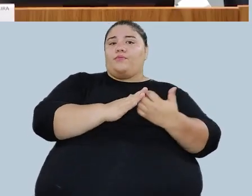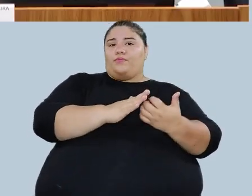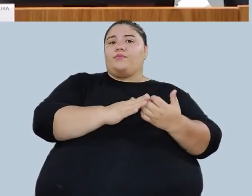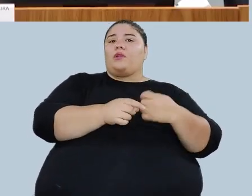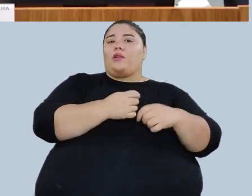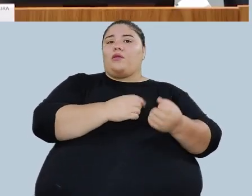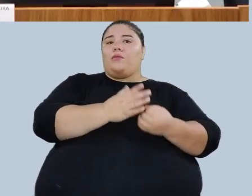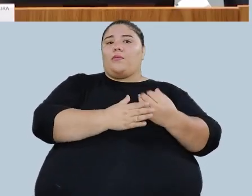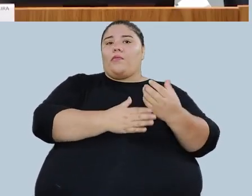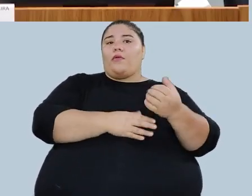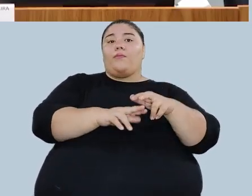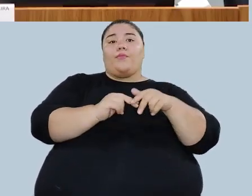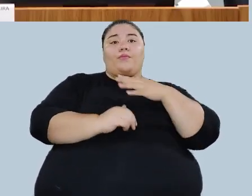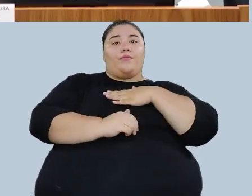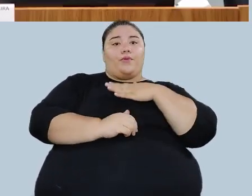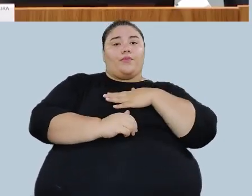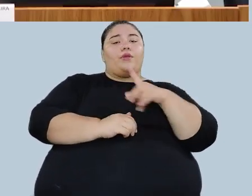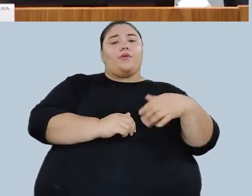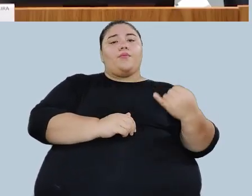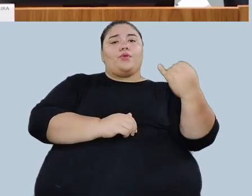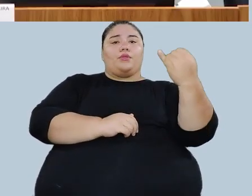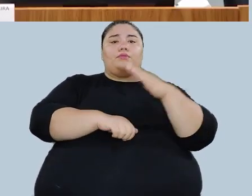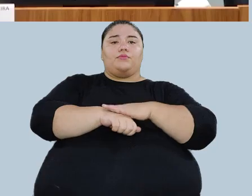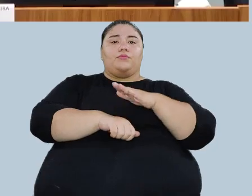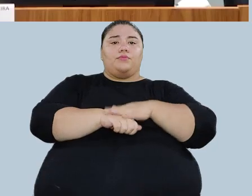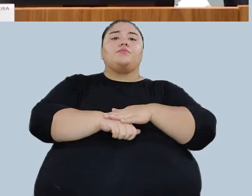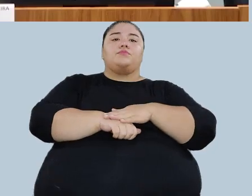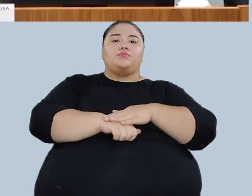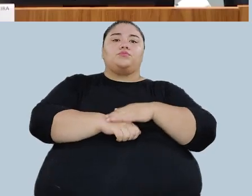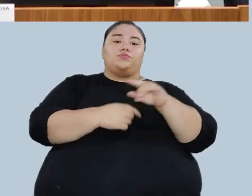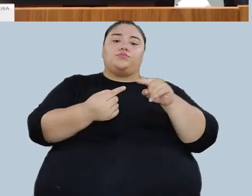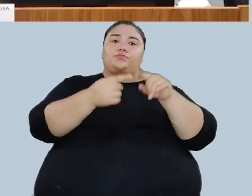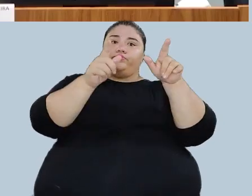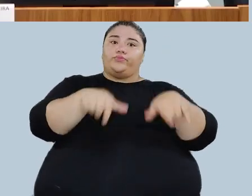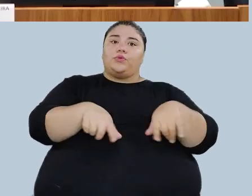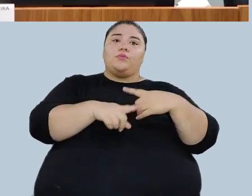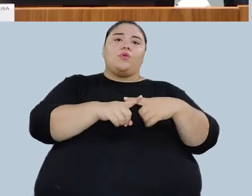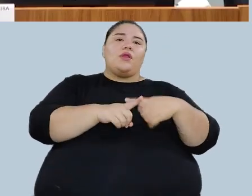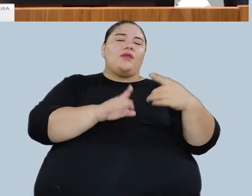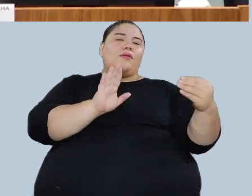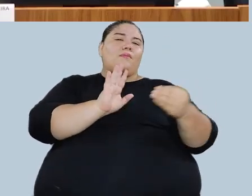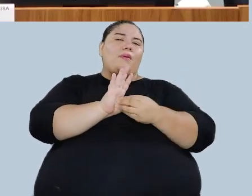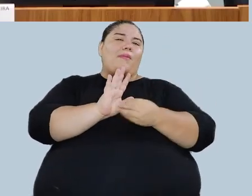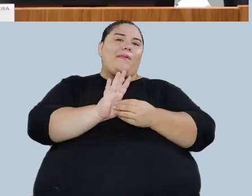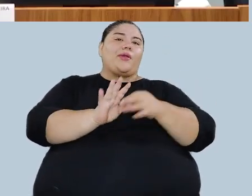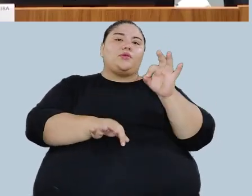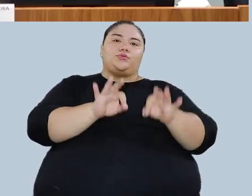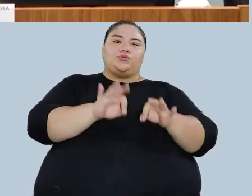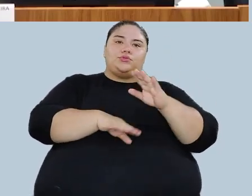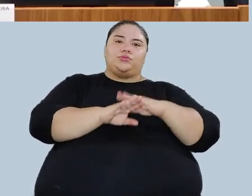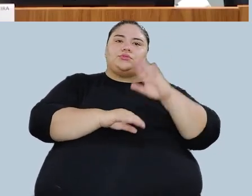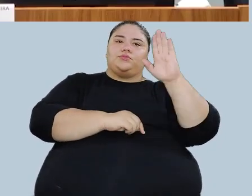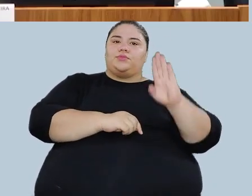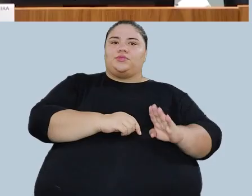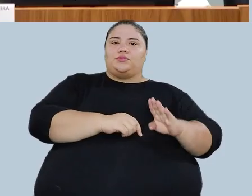isso que para mim, tão importante o princípio de neutralidade. E esse será um princípio muito aplicado pelo judiciário brasileiro,